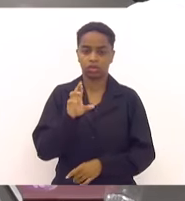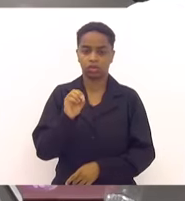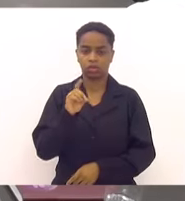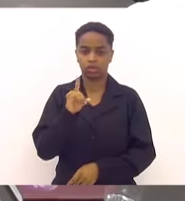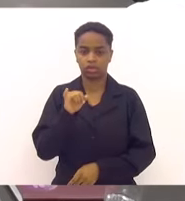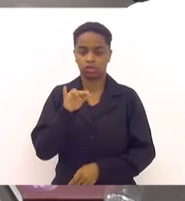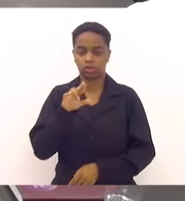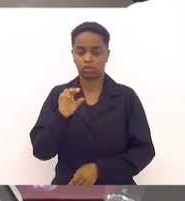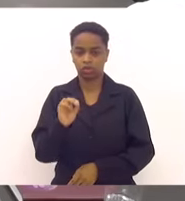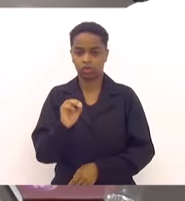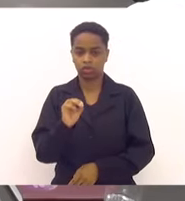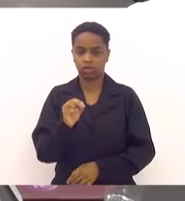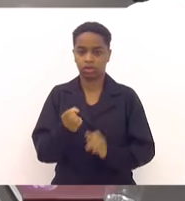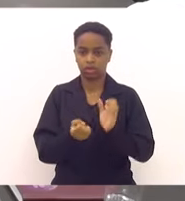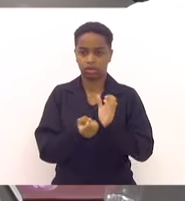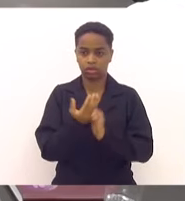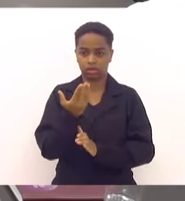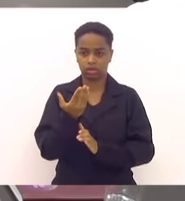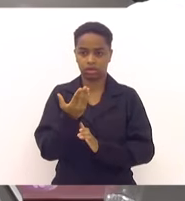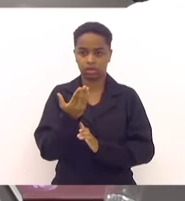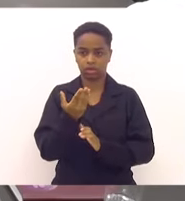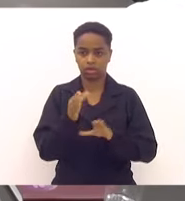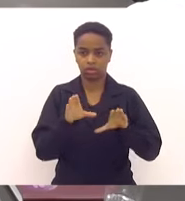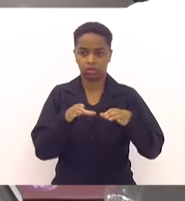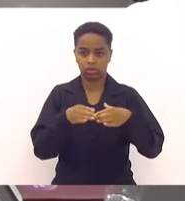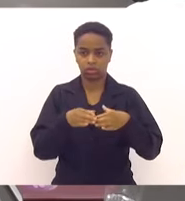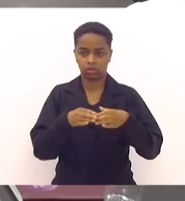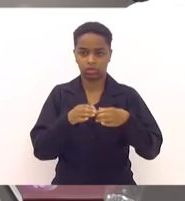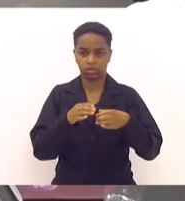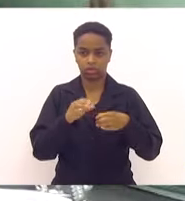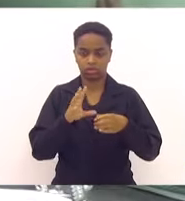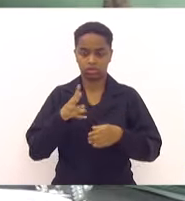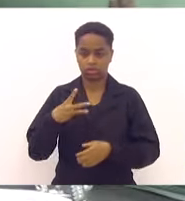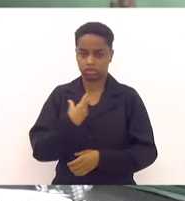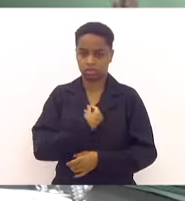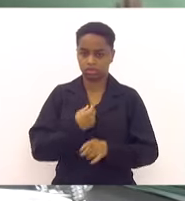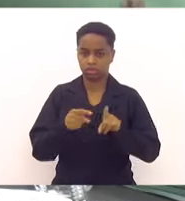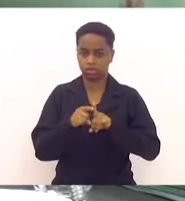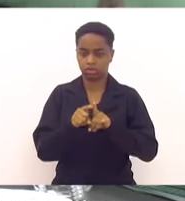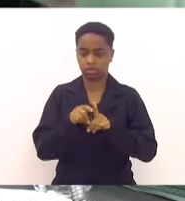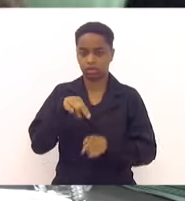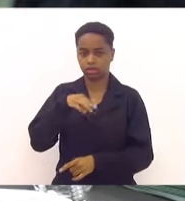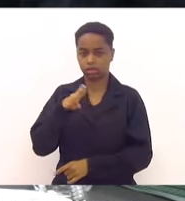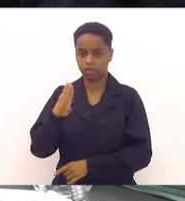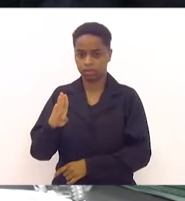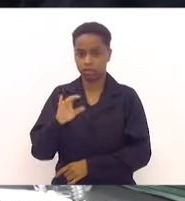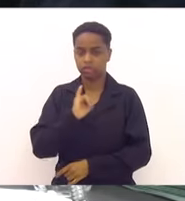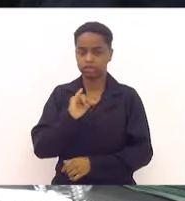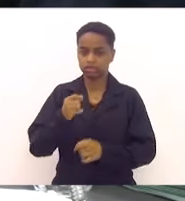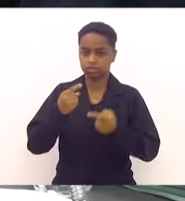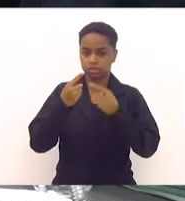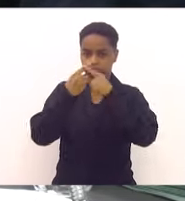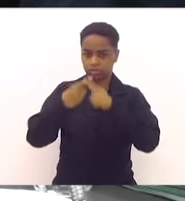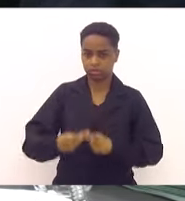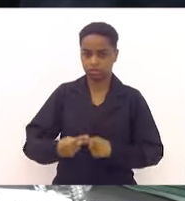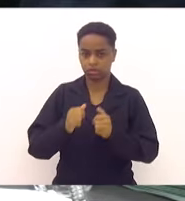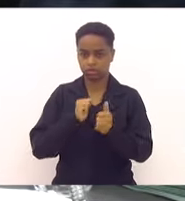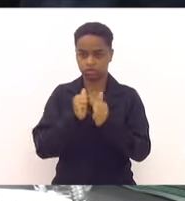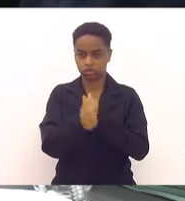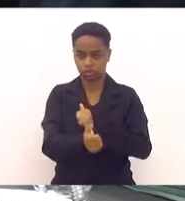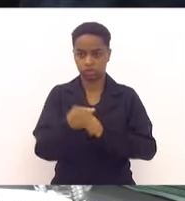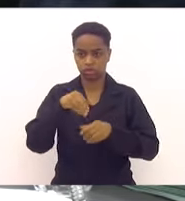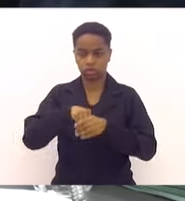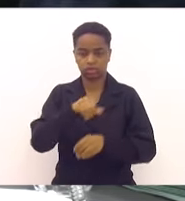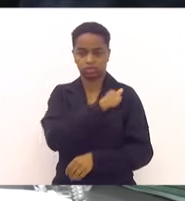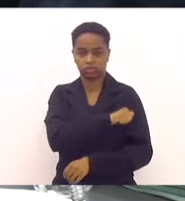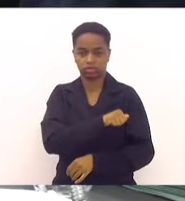cria a categoria trans ou não binária para competidores em partidas esportivas e paradesportivas no estado do Rio de Janeiro e